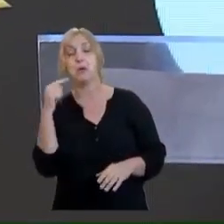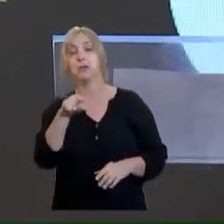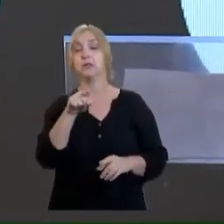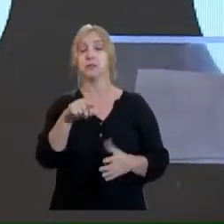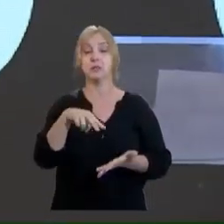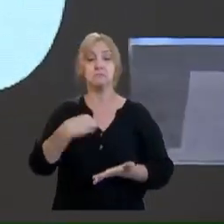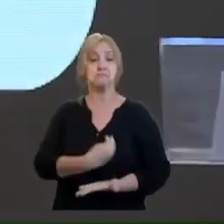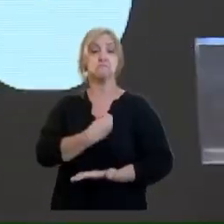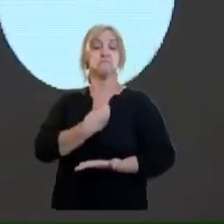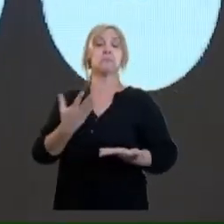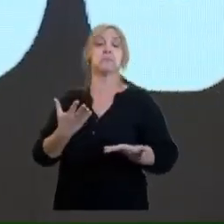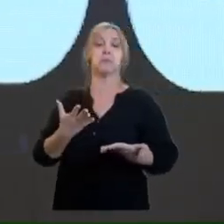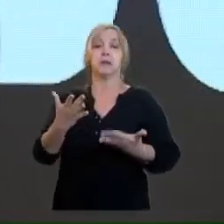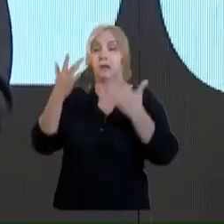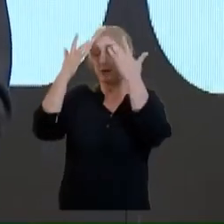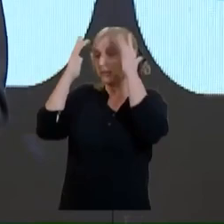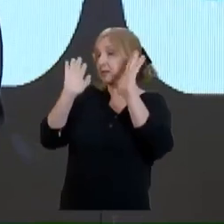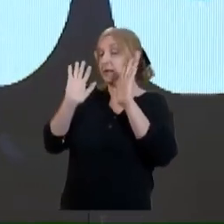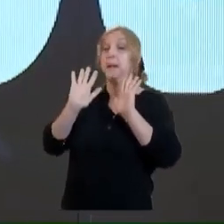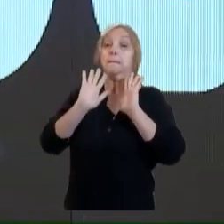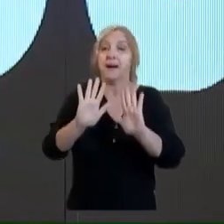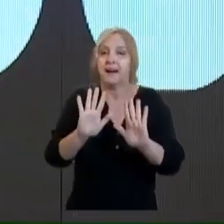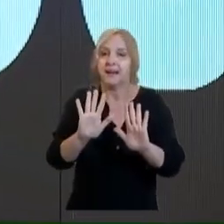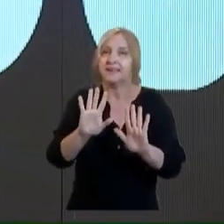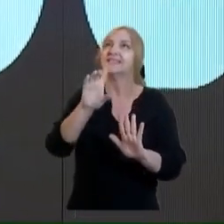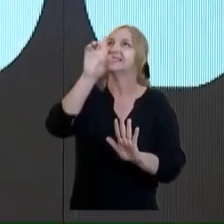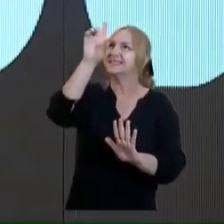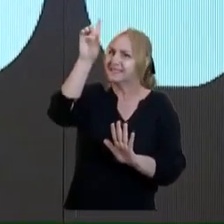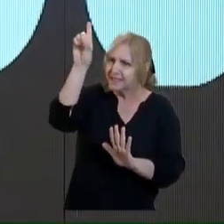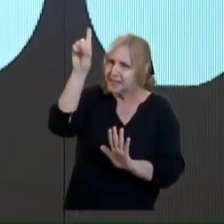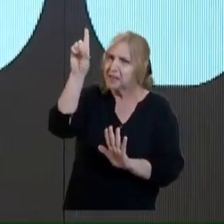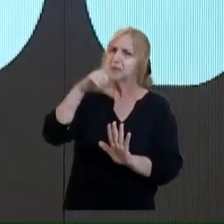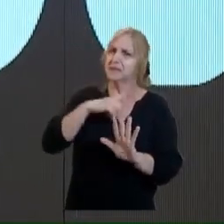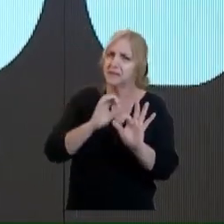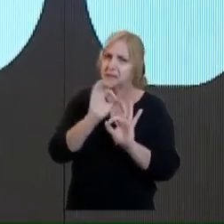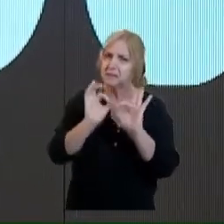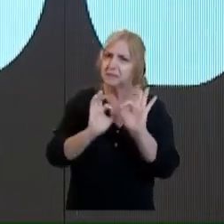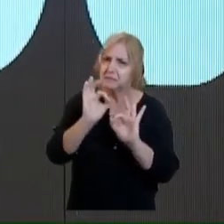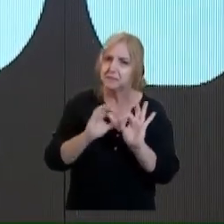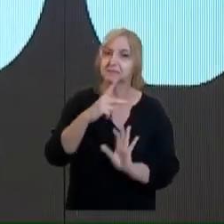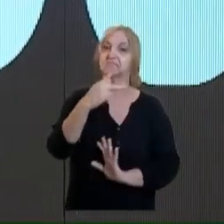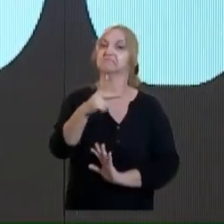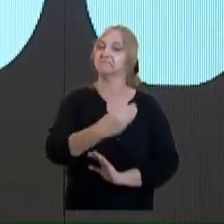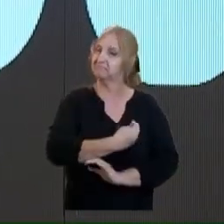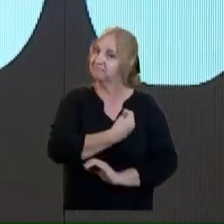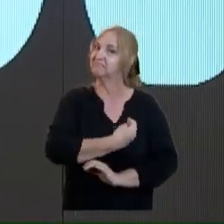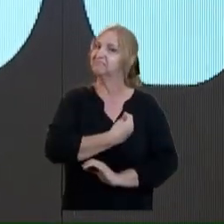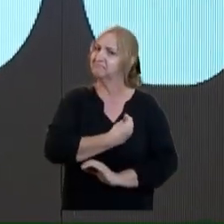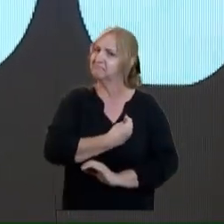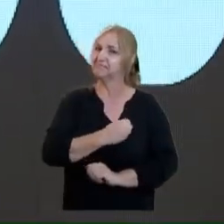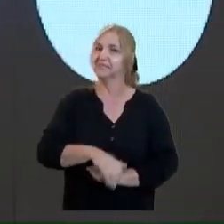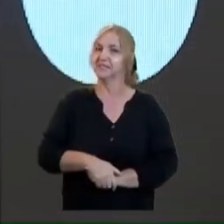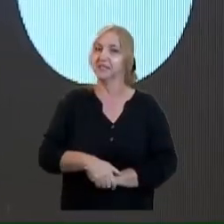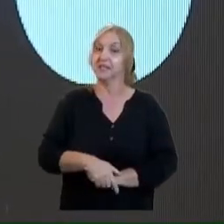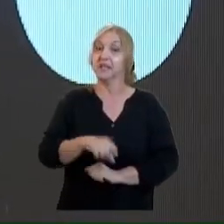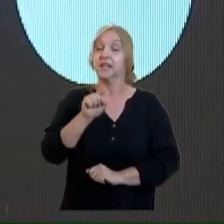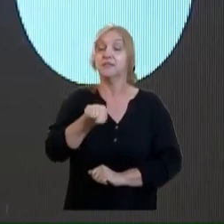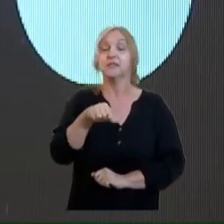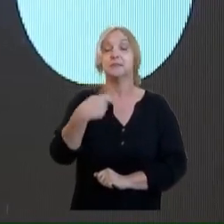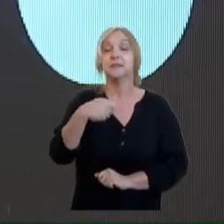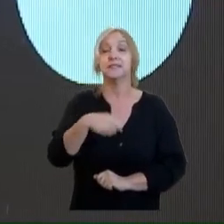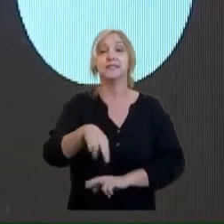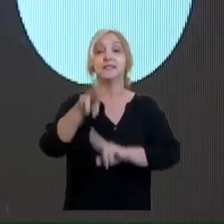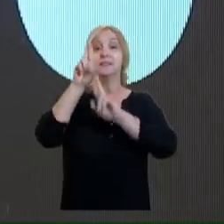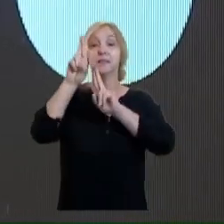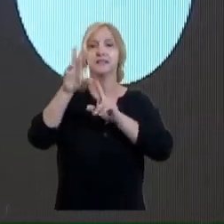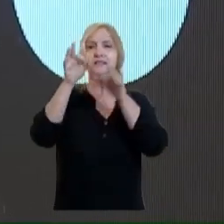não sei, mas eu sei que Deus continua tendo um plano para a sua vida. E você precisa ter essa